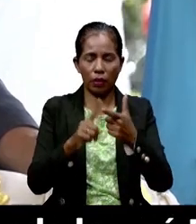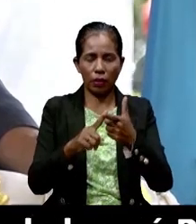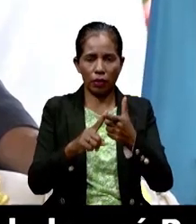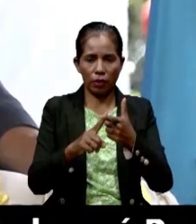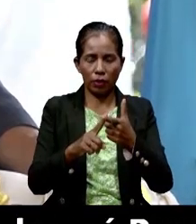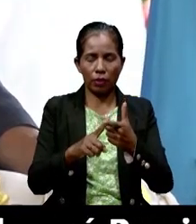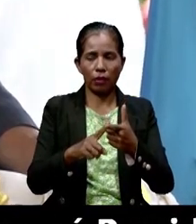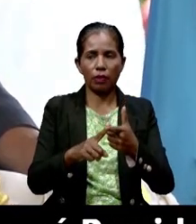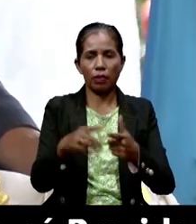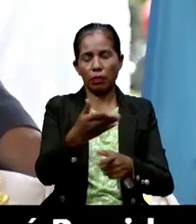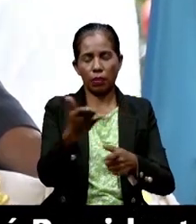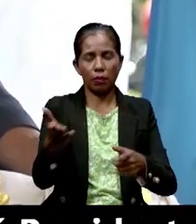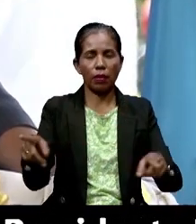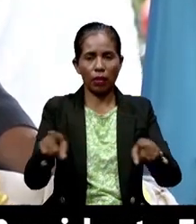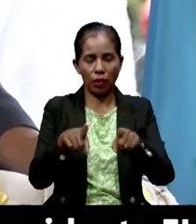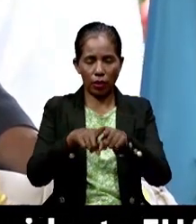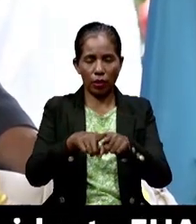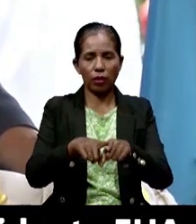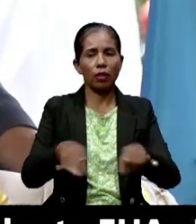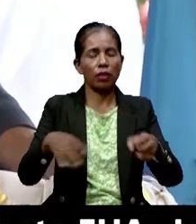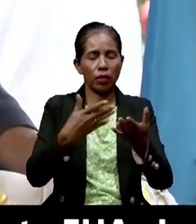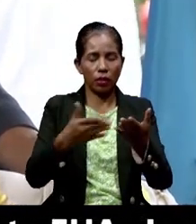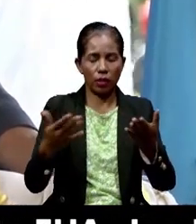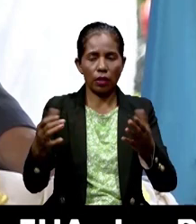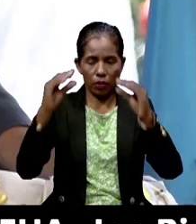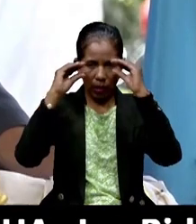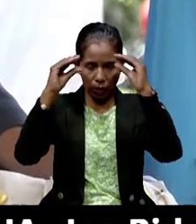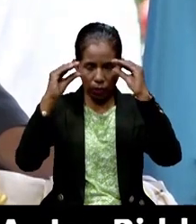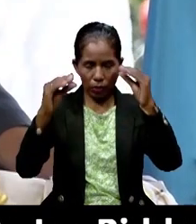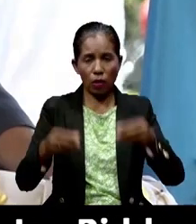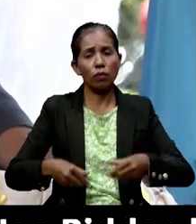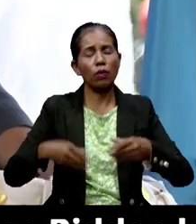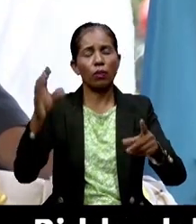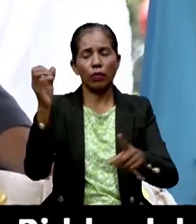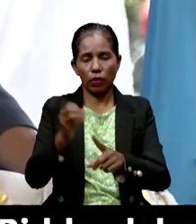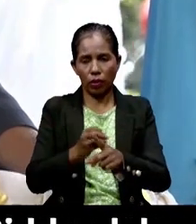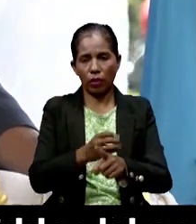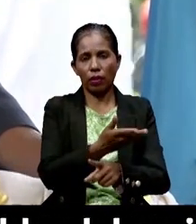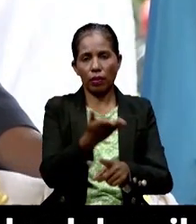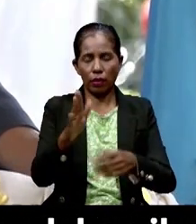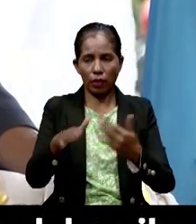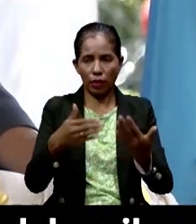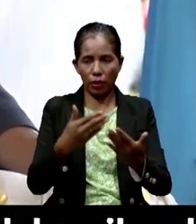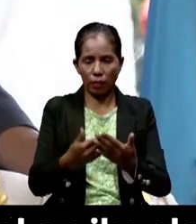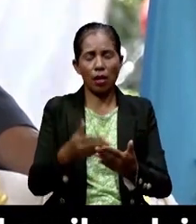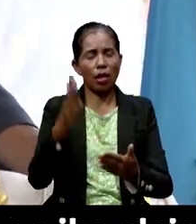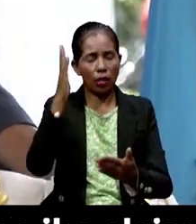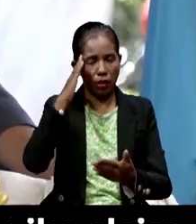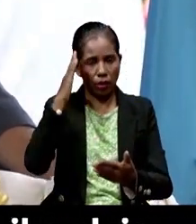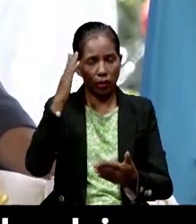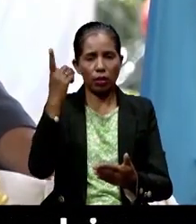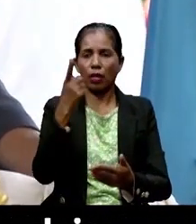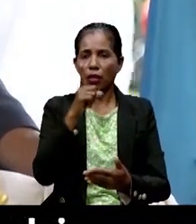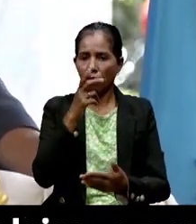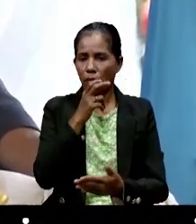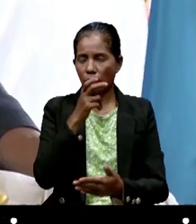pelos formadores, vocês tiveram a oportunidade de elevar os seus conhecimentos na língua